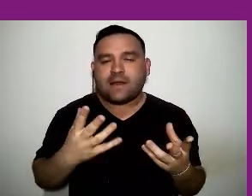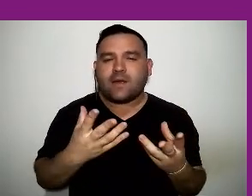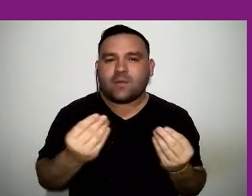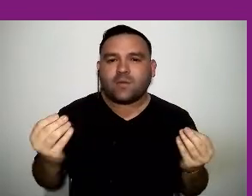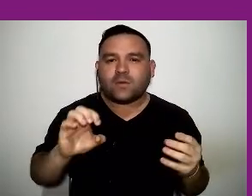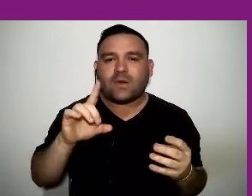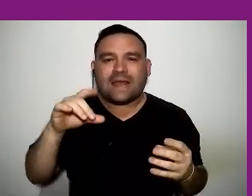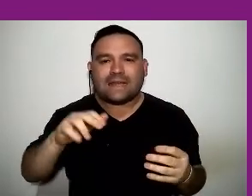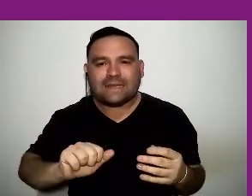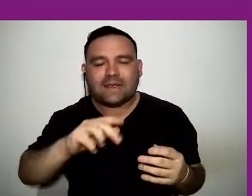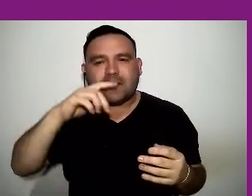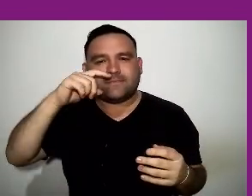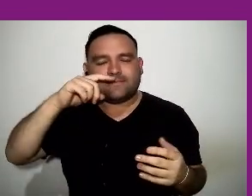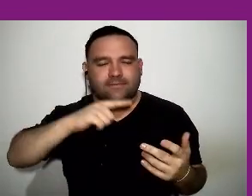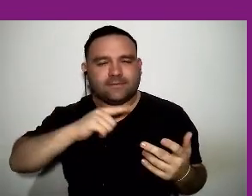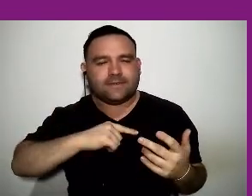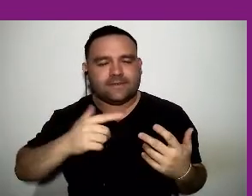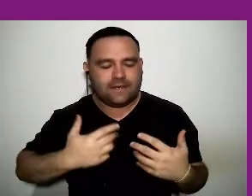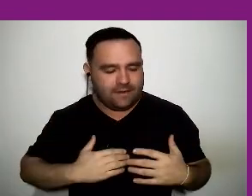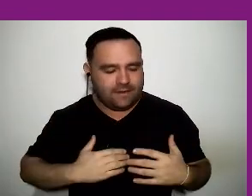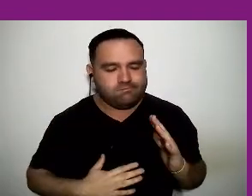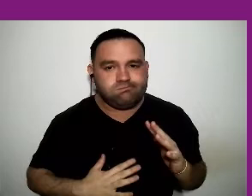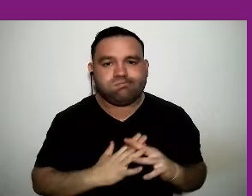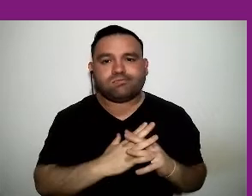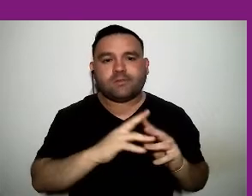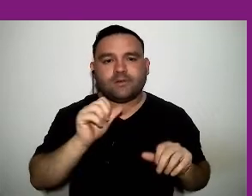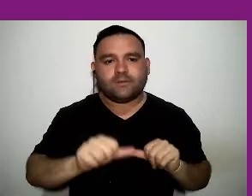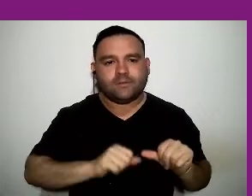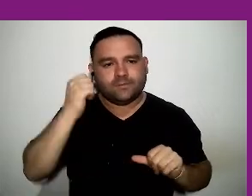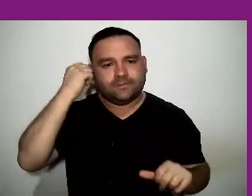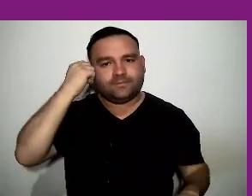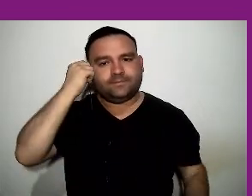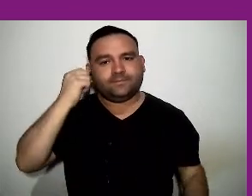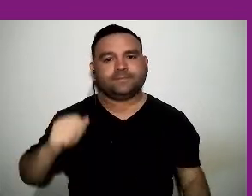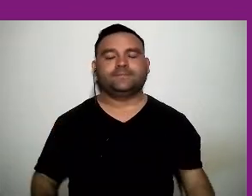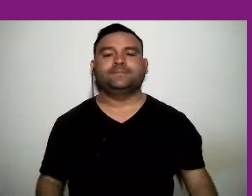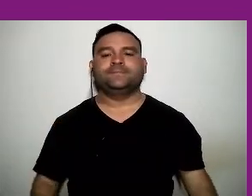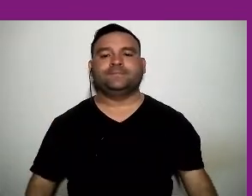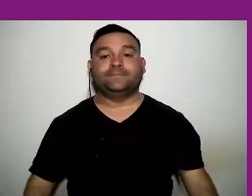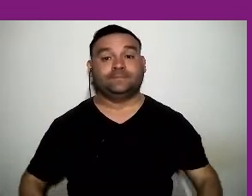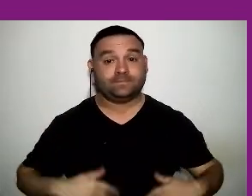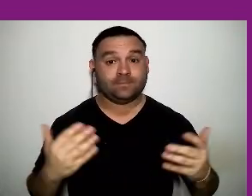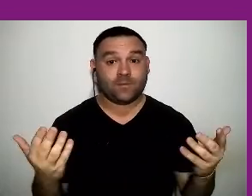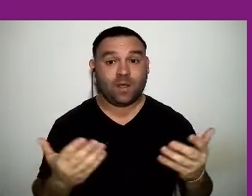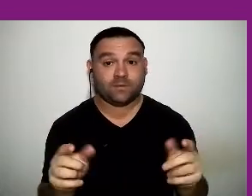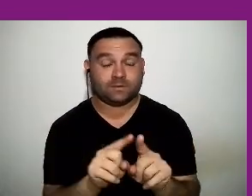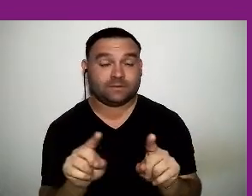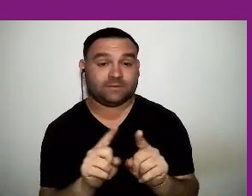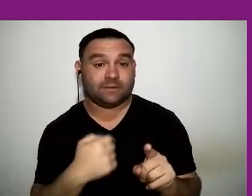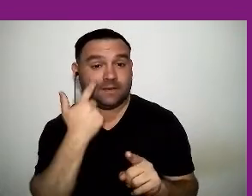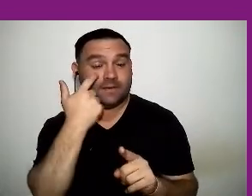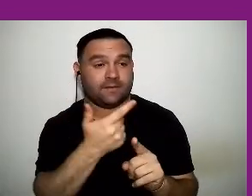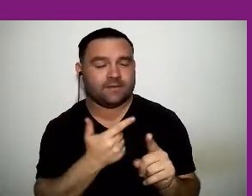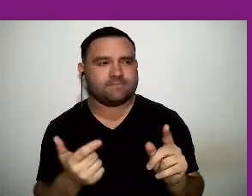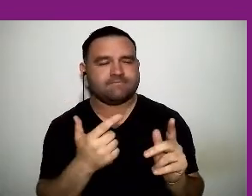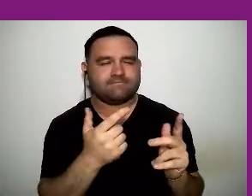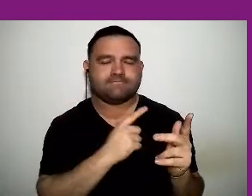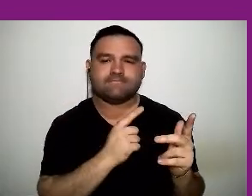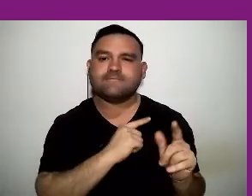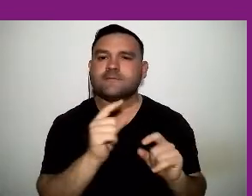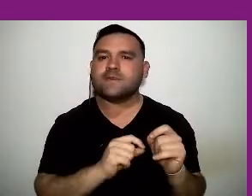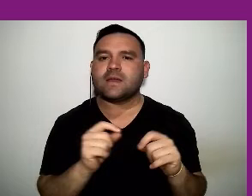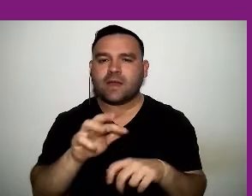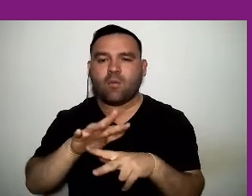esse edema que extravasa quando altera a permeabilidade. Então, aqui é o quadro, né, que nós temos